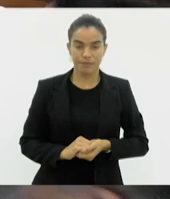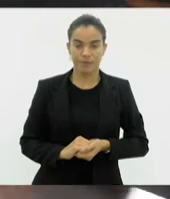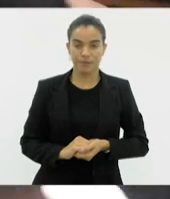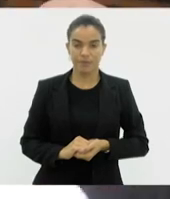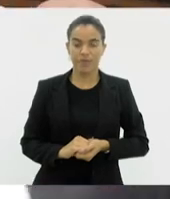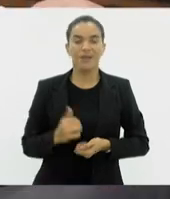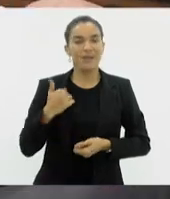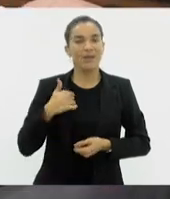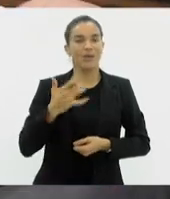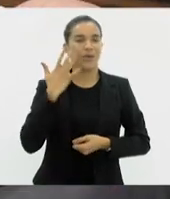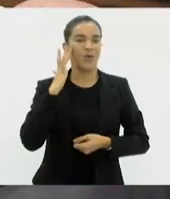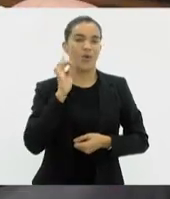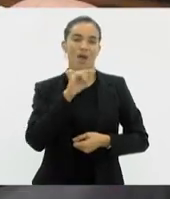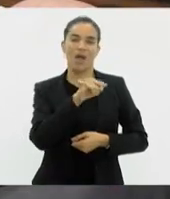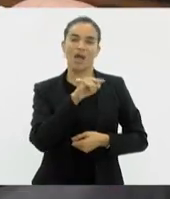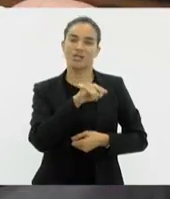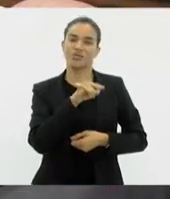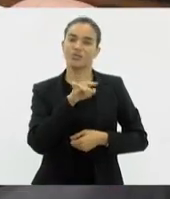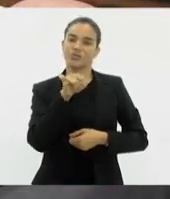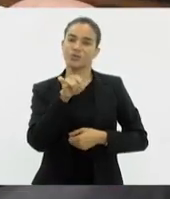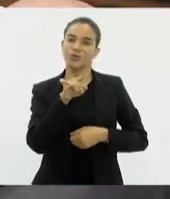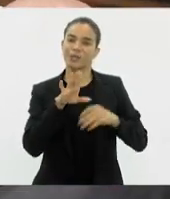Eu acho que estou tentando um tema